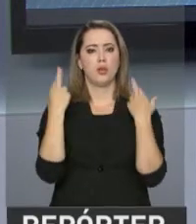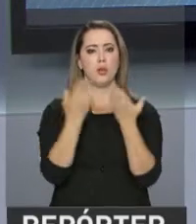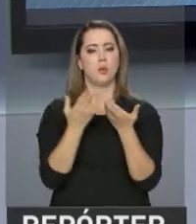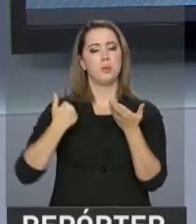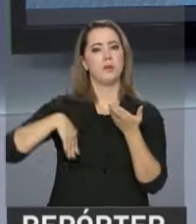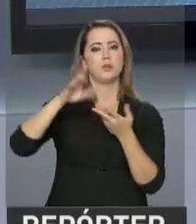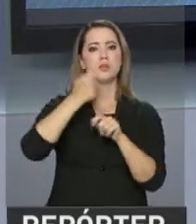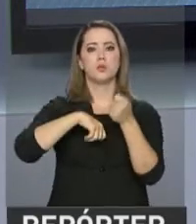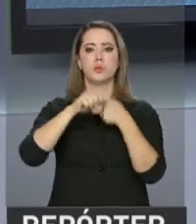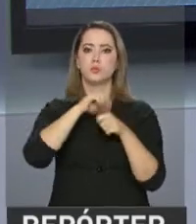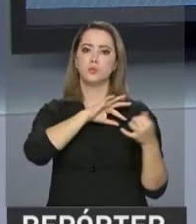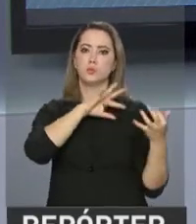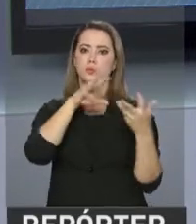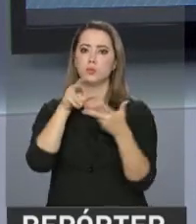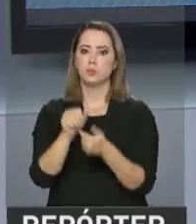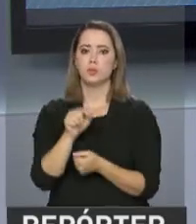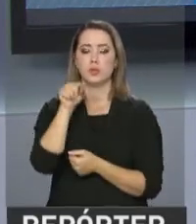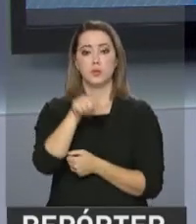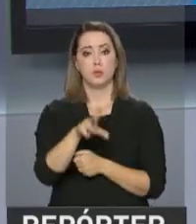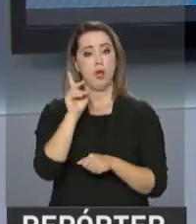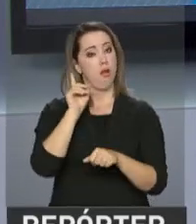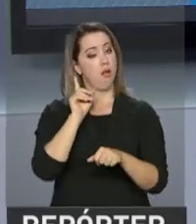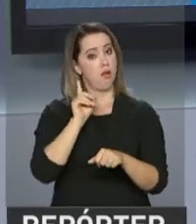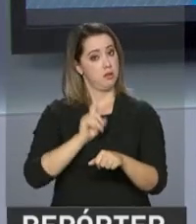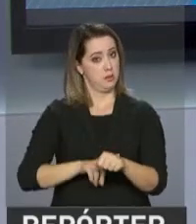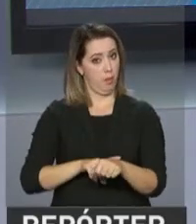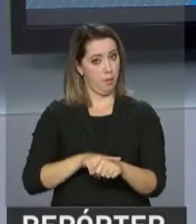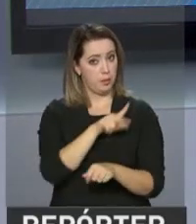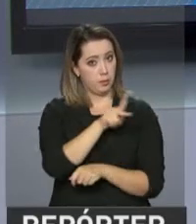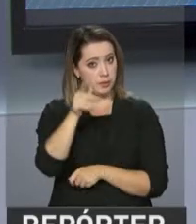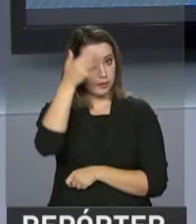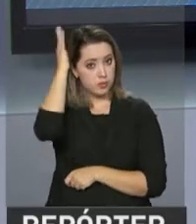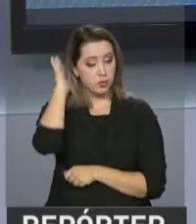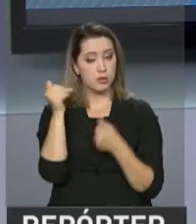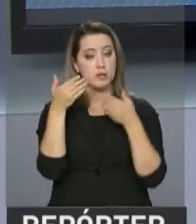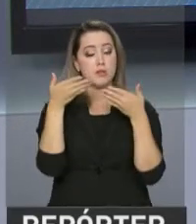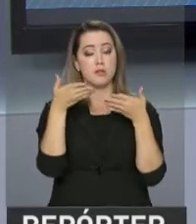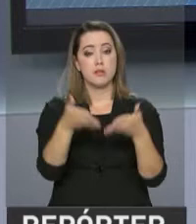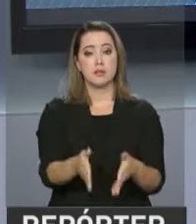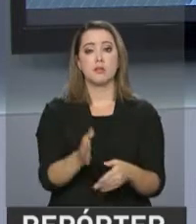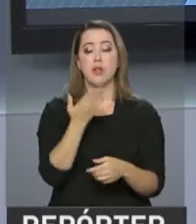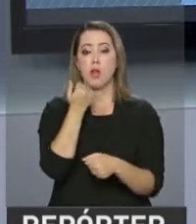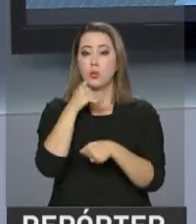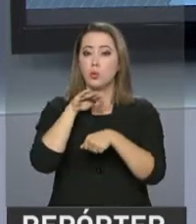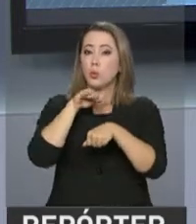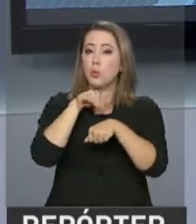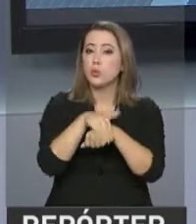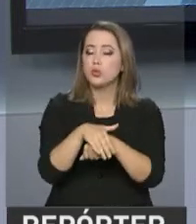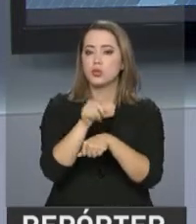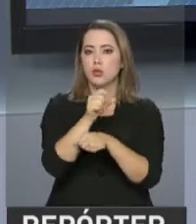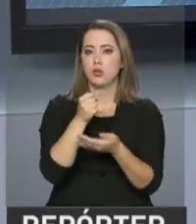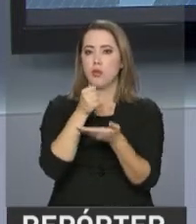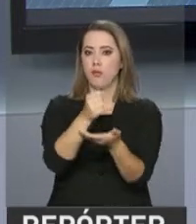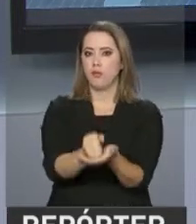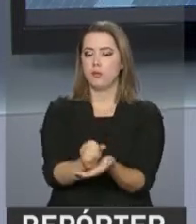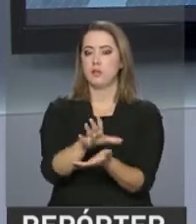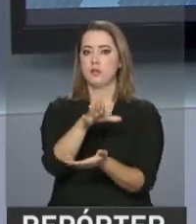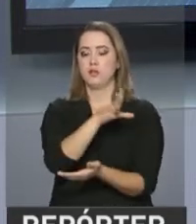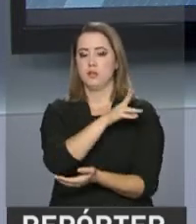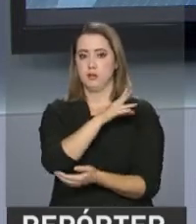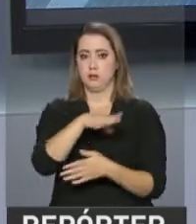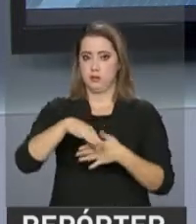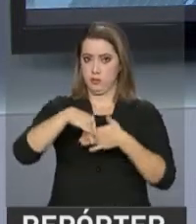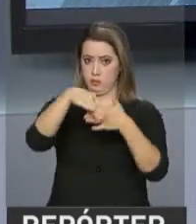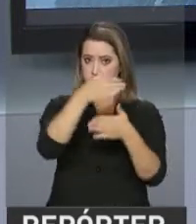economias do mundo nesse momento michel temer participa de um jantar oferecido aos chefes de estado agora